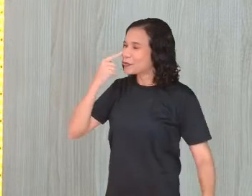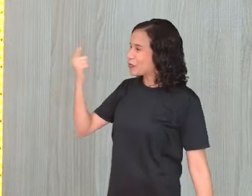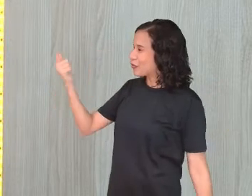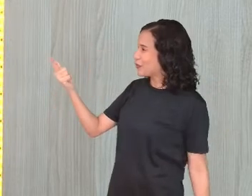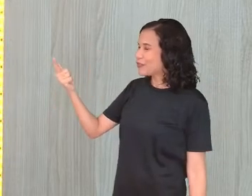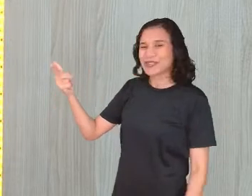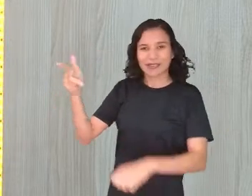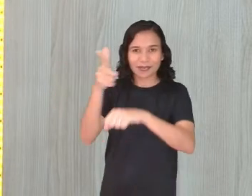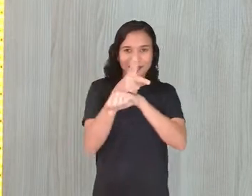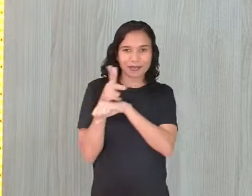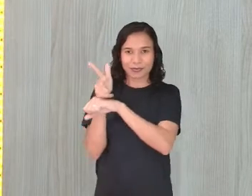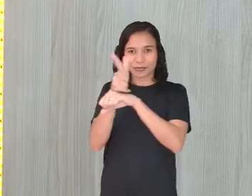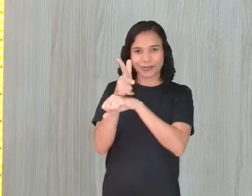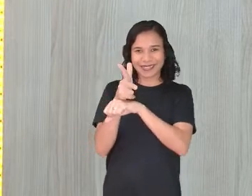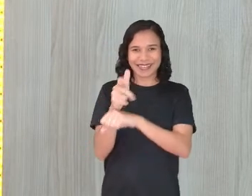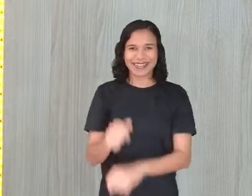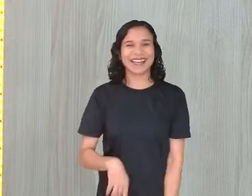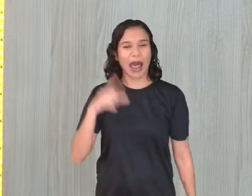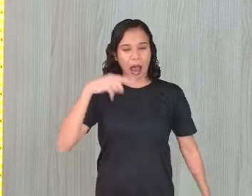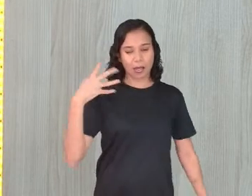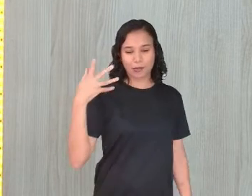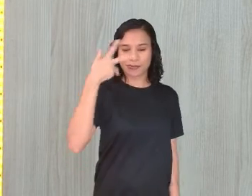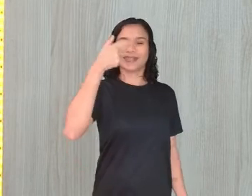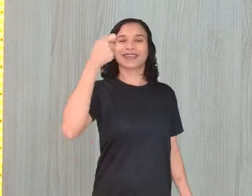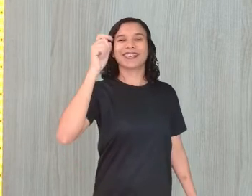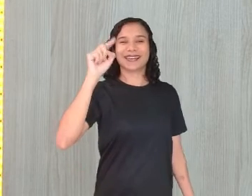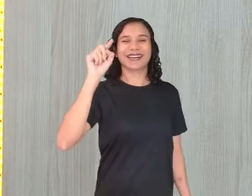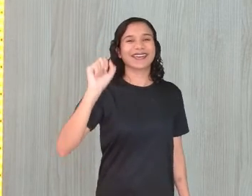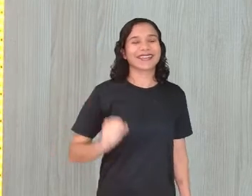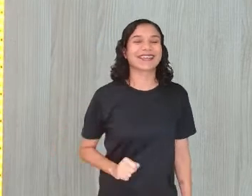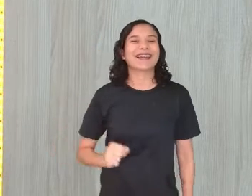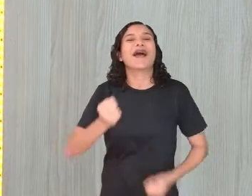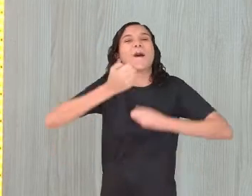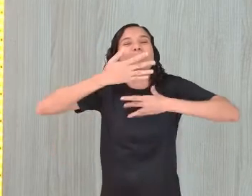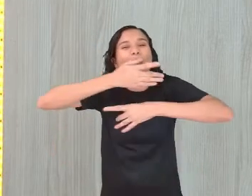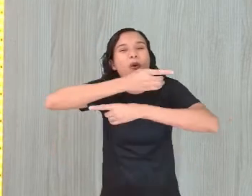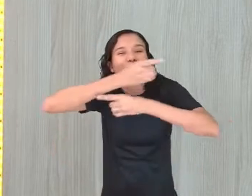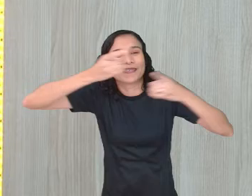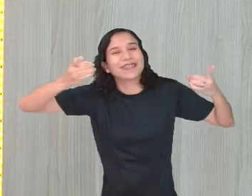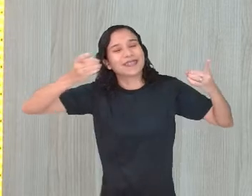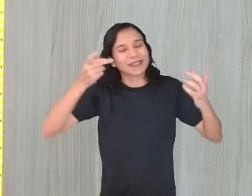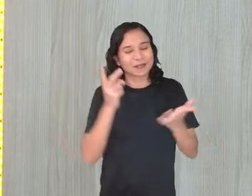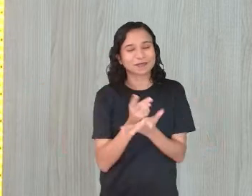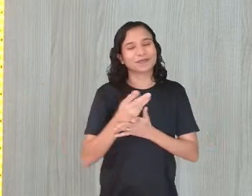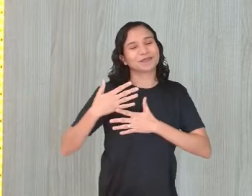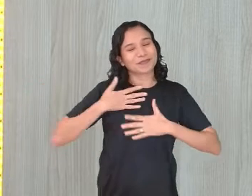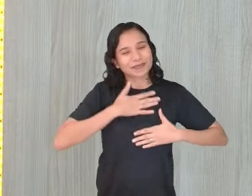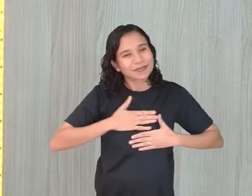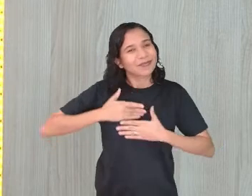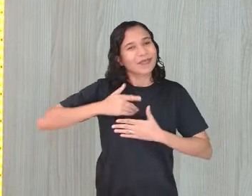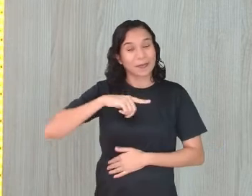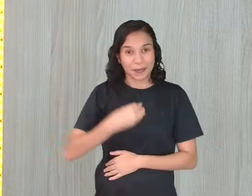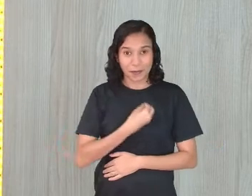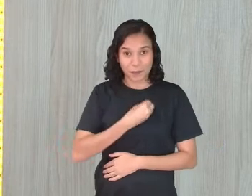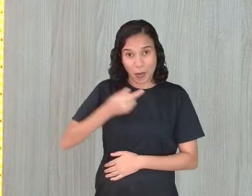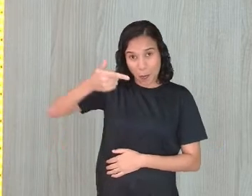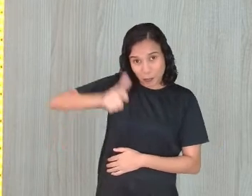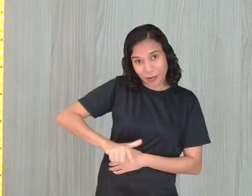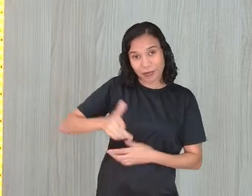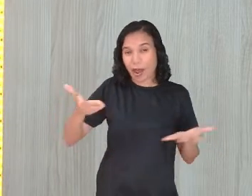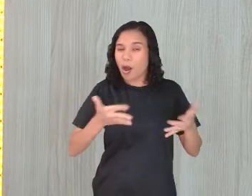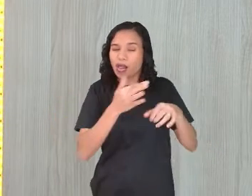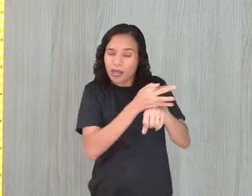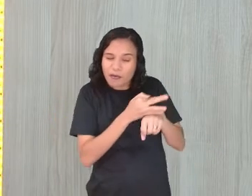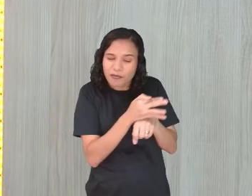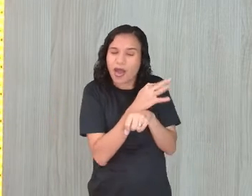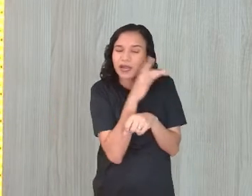quebra close. Zé Bonitinho. Gente, bom dia. É uma satisfação estar com vocês de novo, voltando aí desse recessozinho,